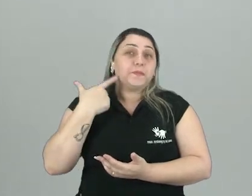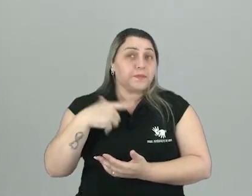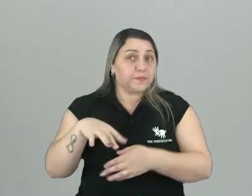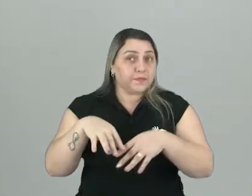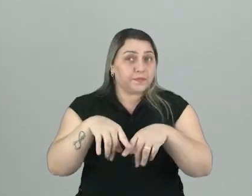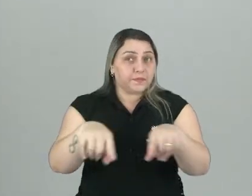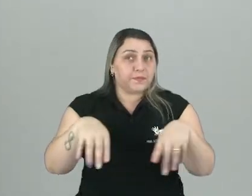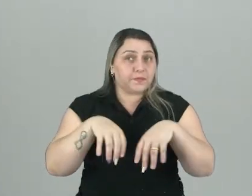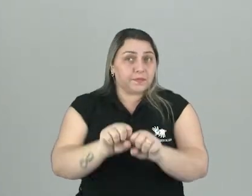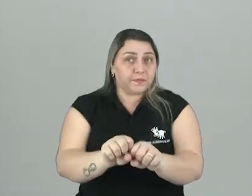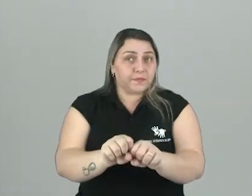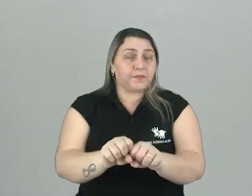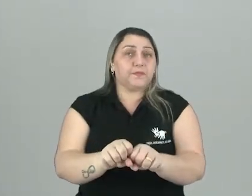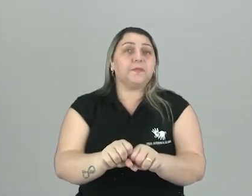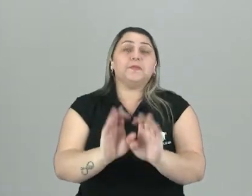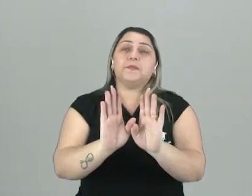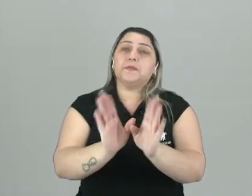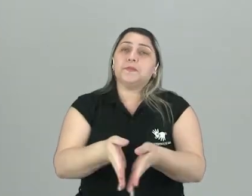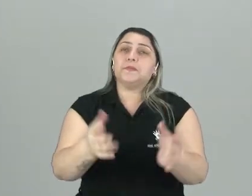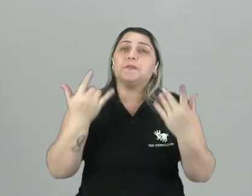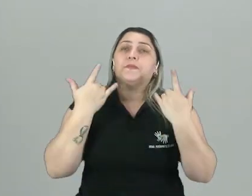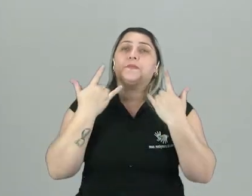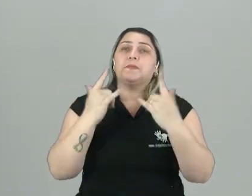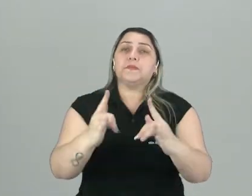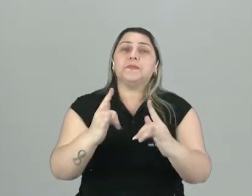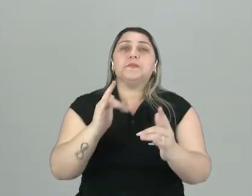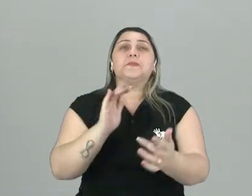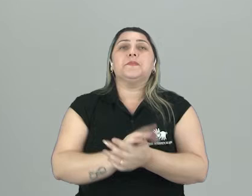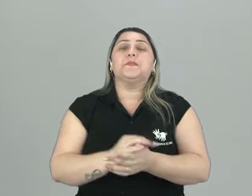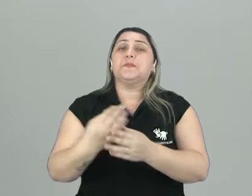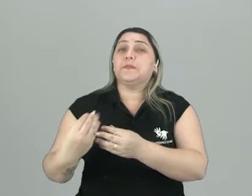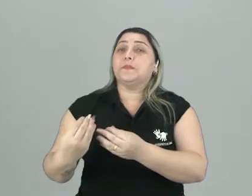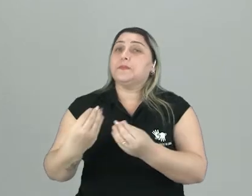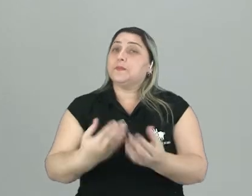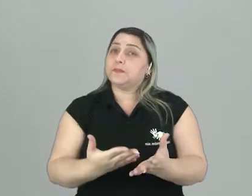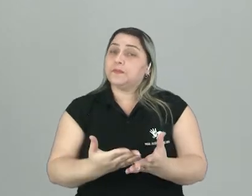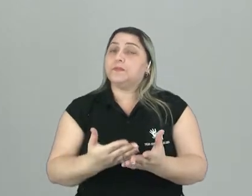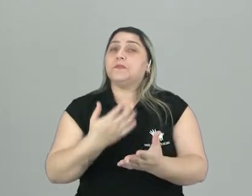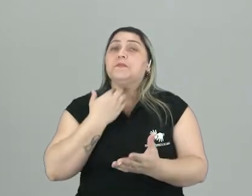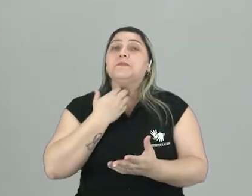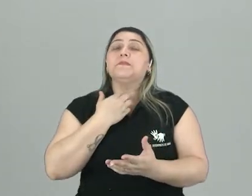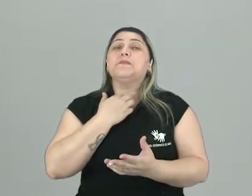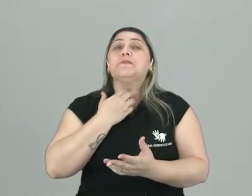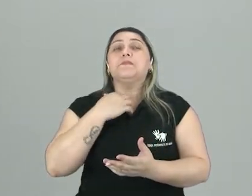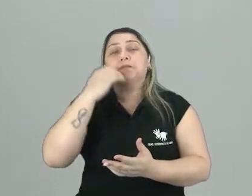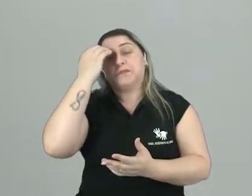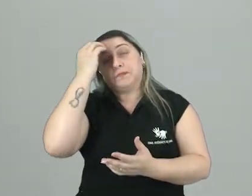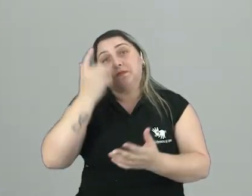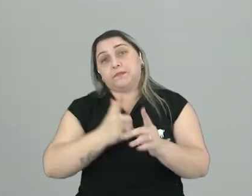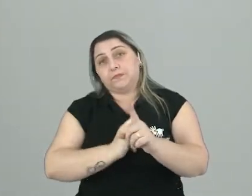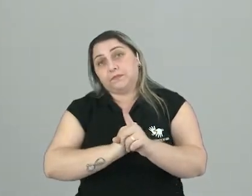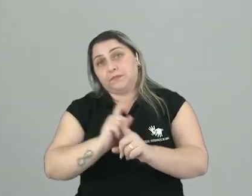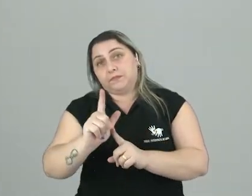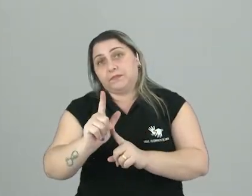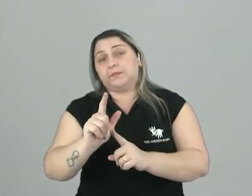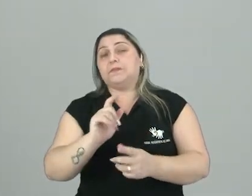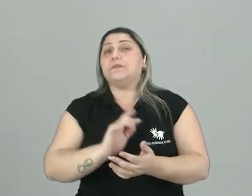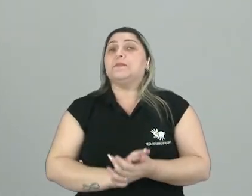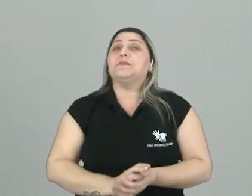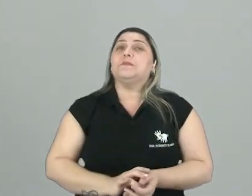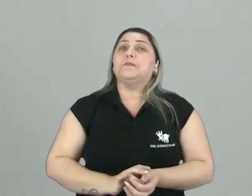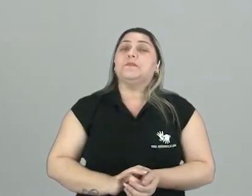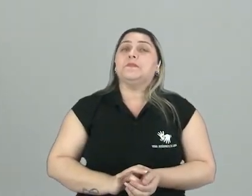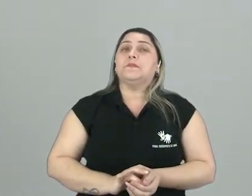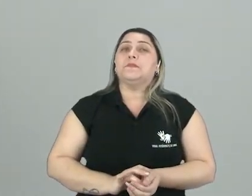Então esse território seria, já que era da Bolívia, a Bolívia arrendaria ou para ficar mais fácil, alugaria esse território por